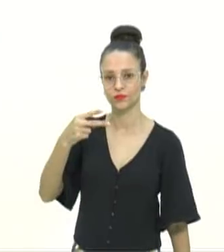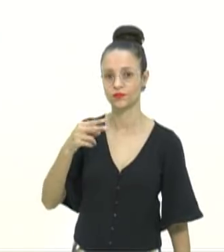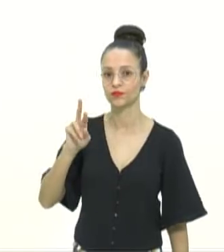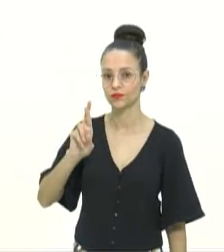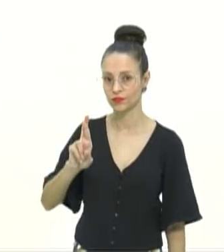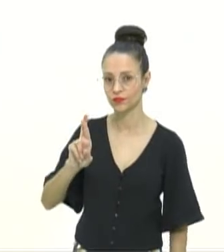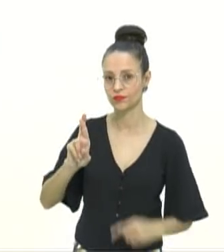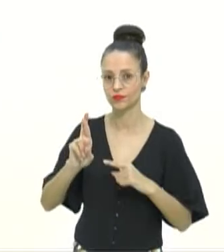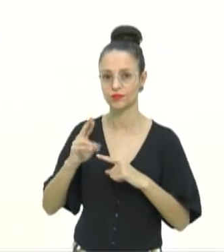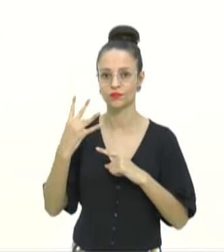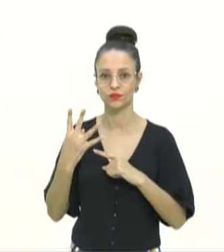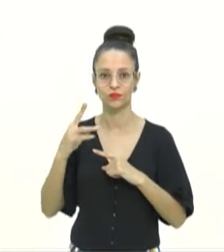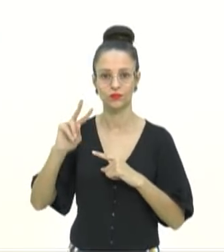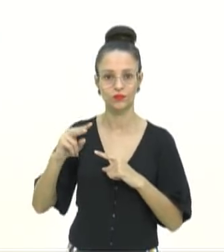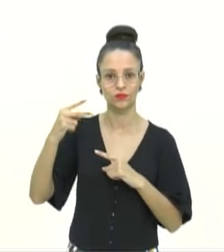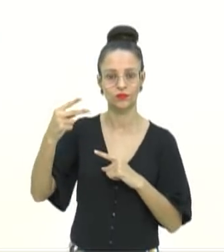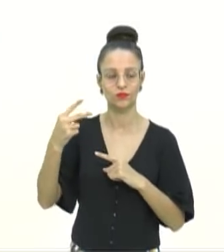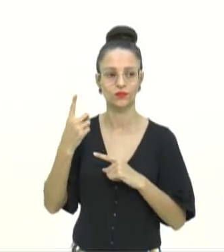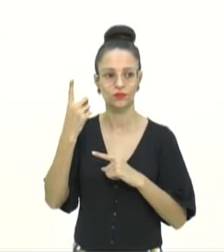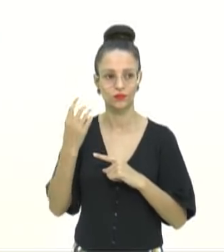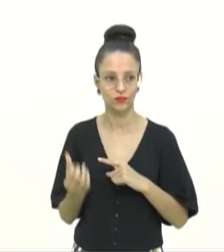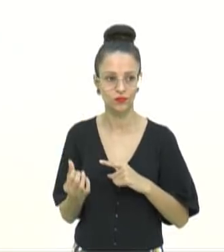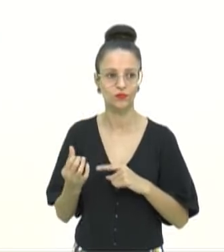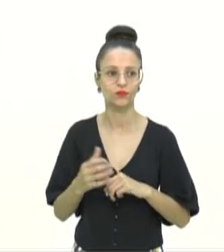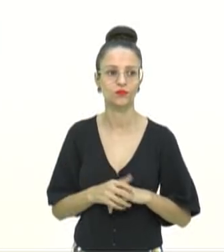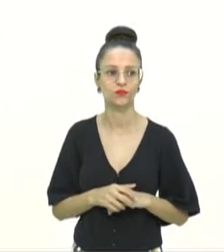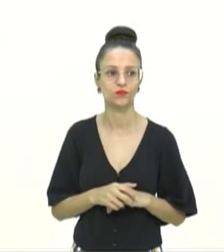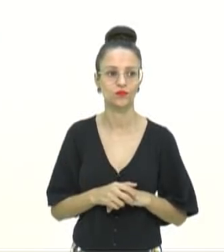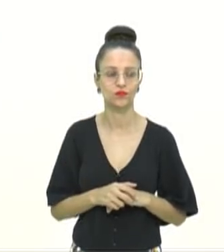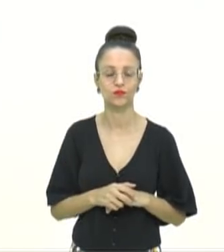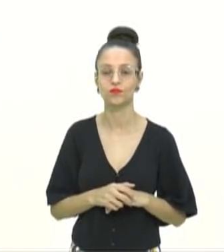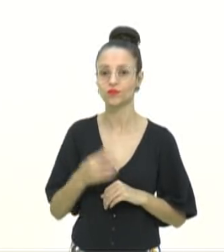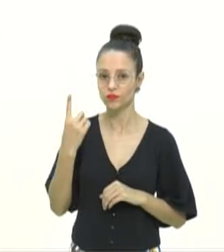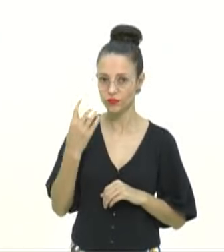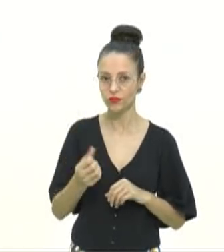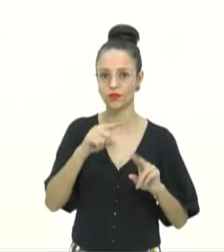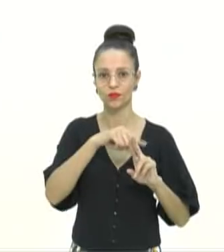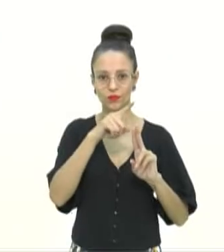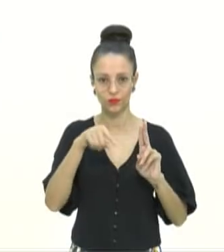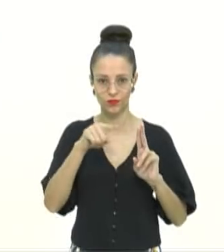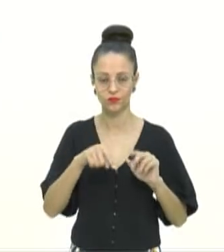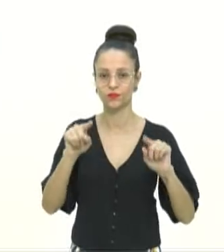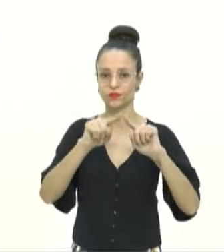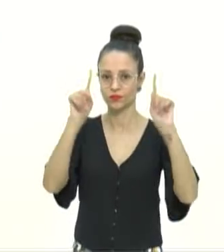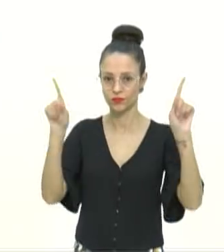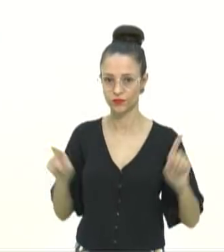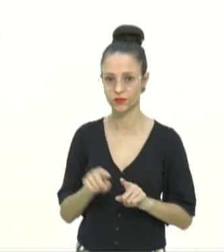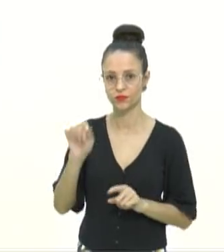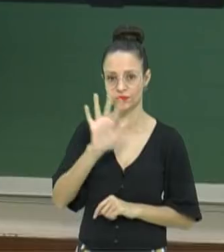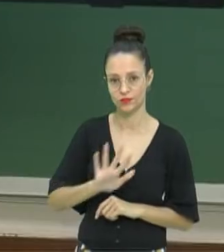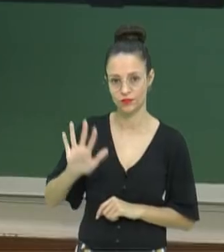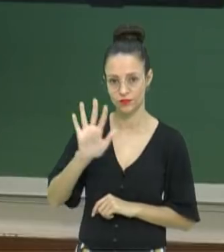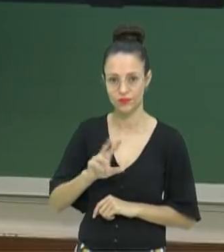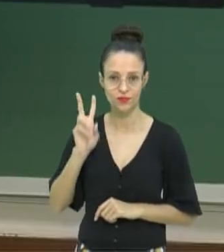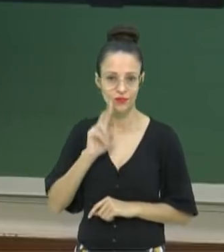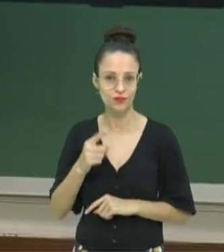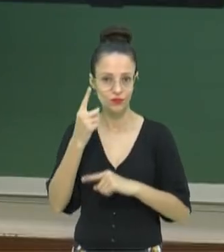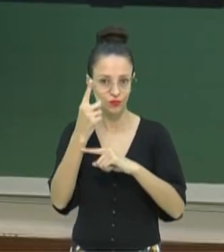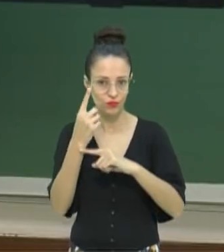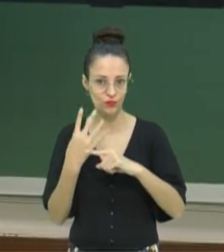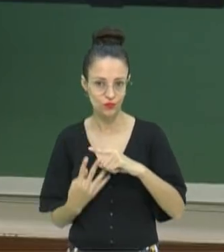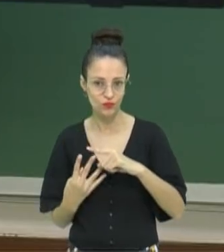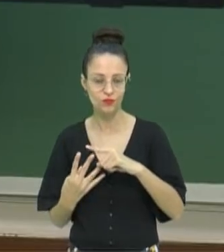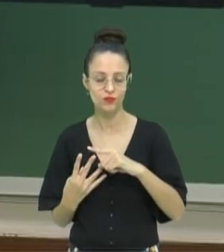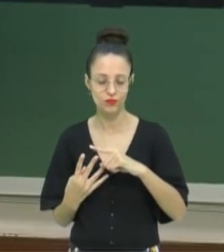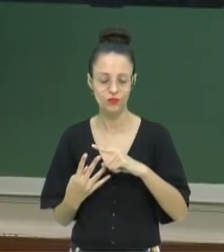4 centímetros. Então, 4 ao quadrado, 16. Π é a área do círculo. Lembra que eu falei que era 1/4 só? É como